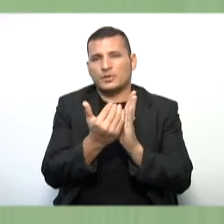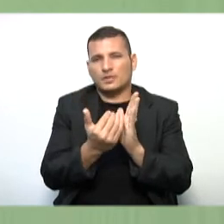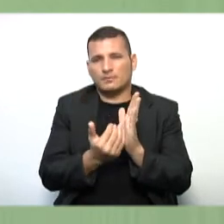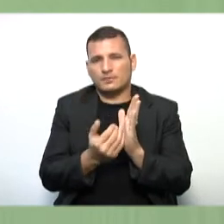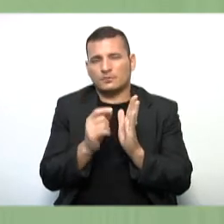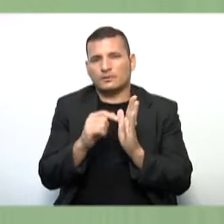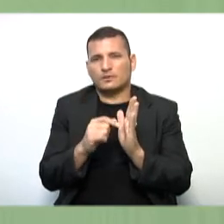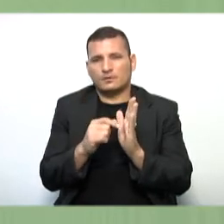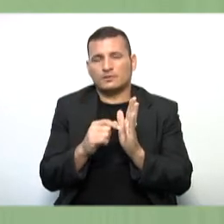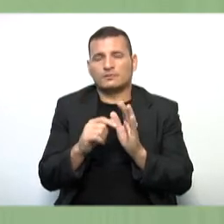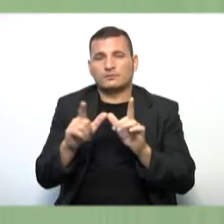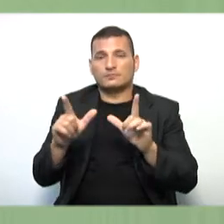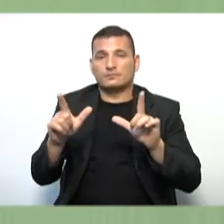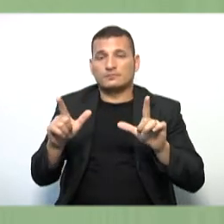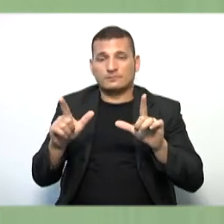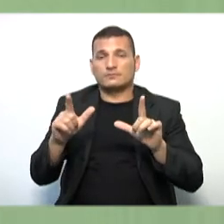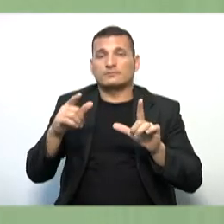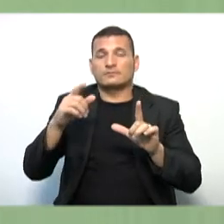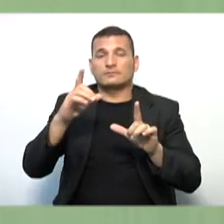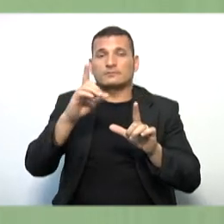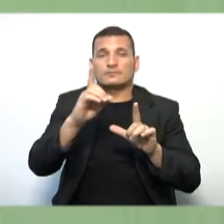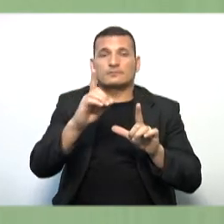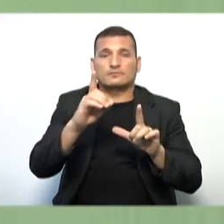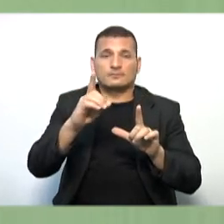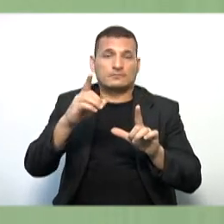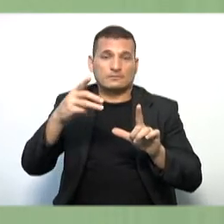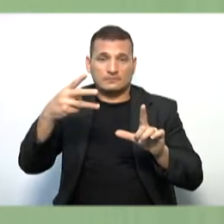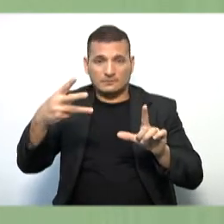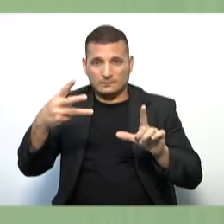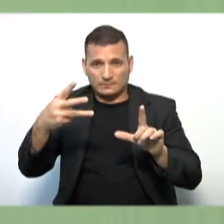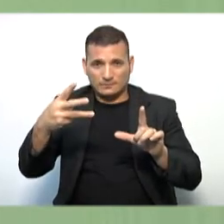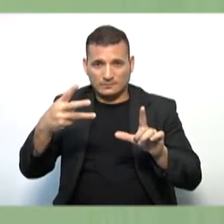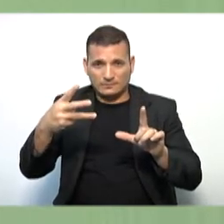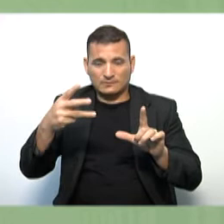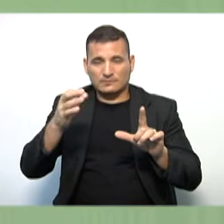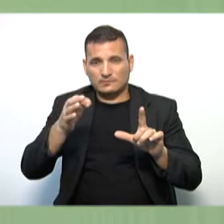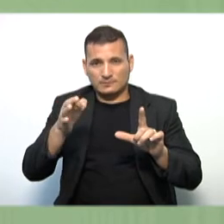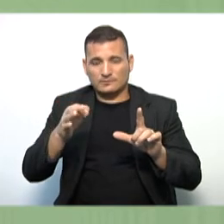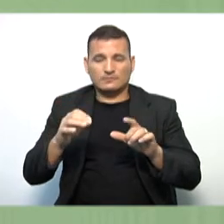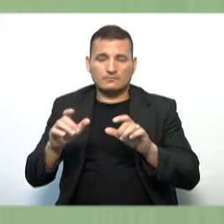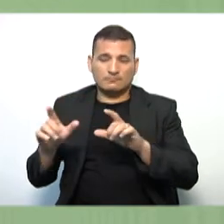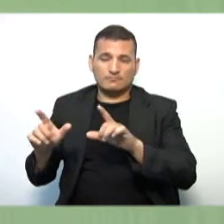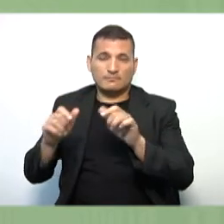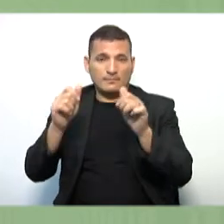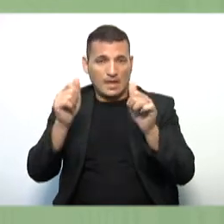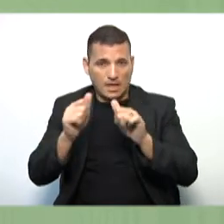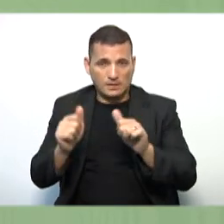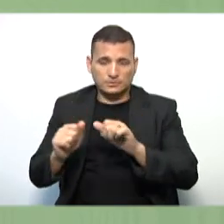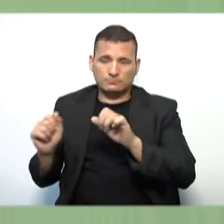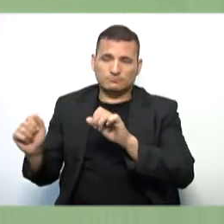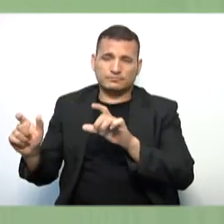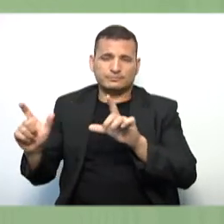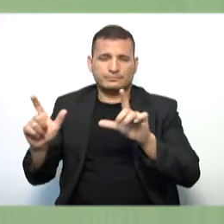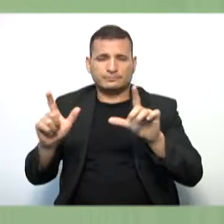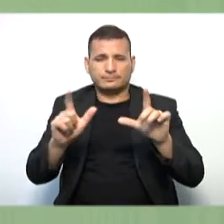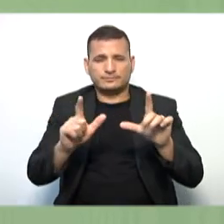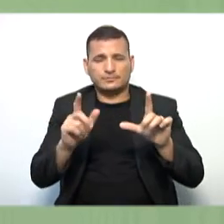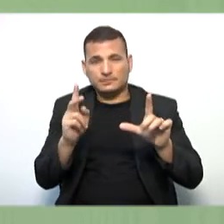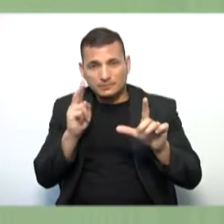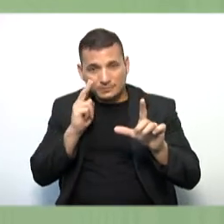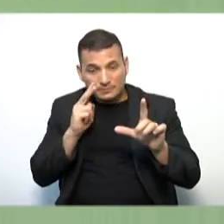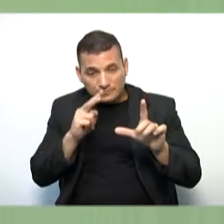renderização 3D, que é quando você vai pegar uma imagem e ter sua visualização em 3 dimensões,